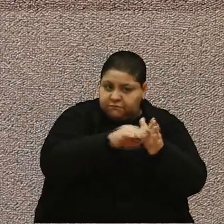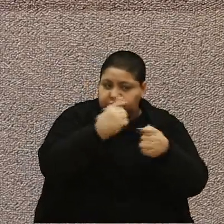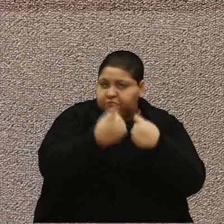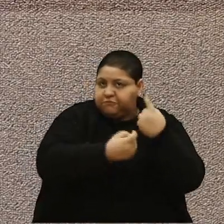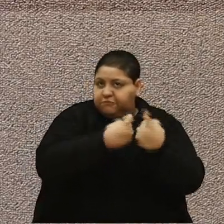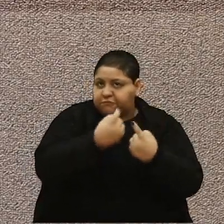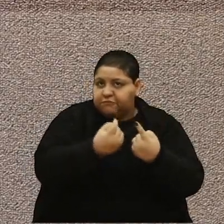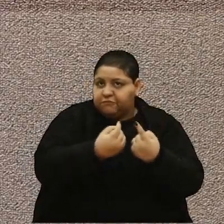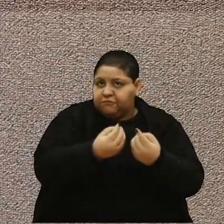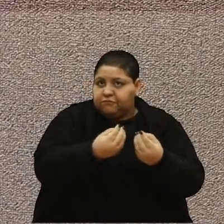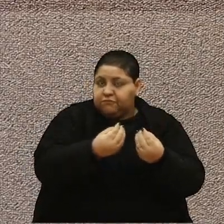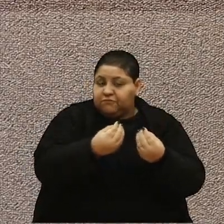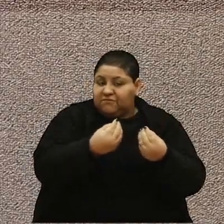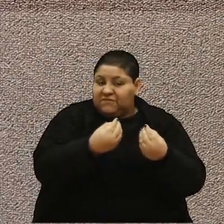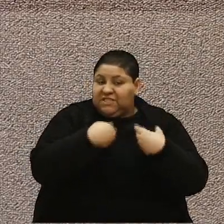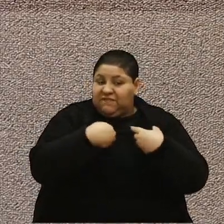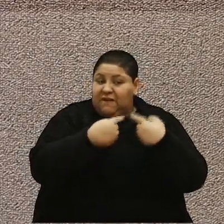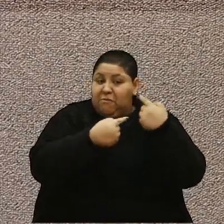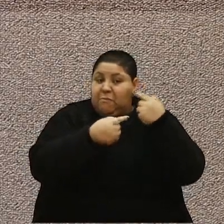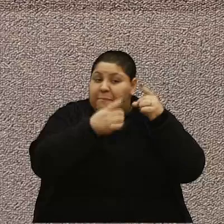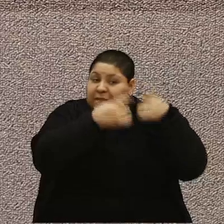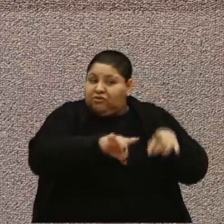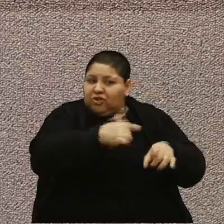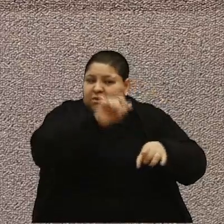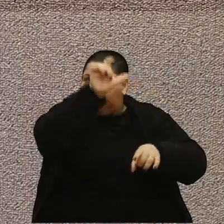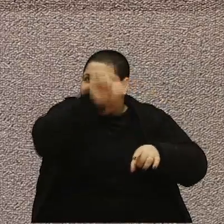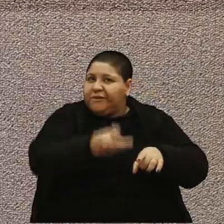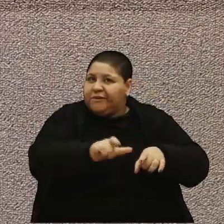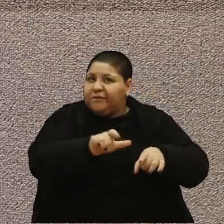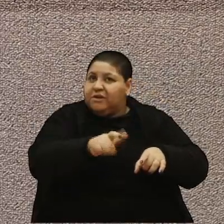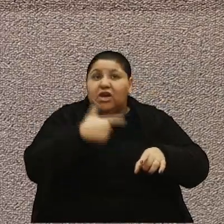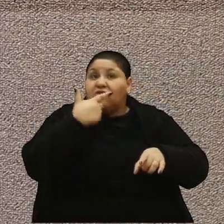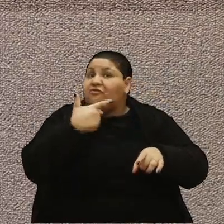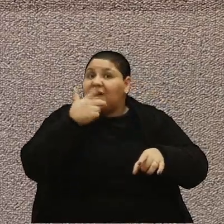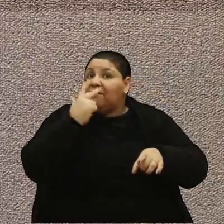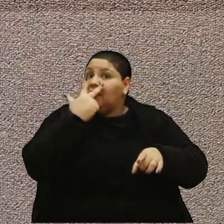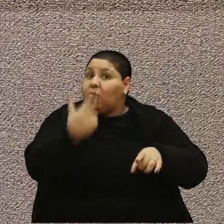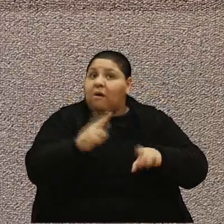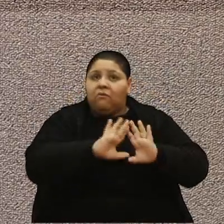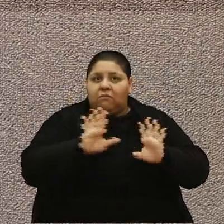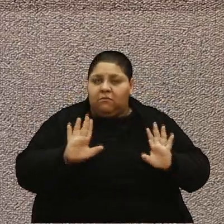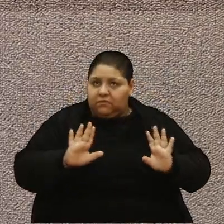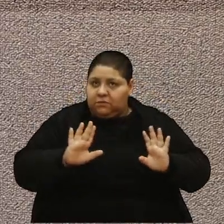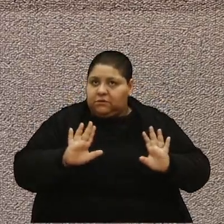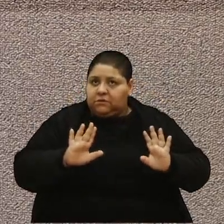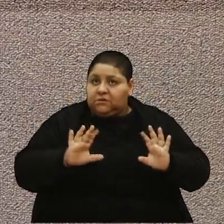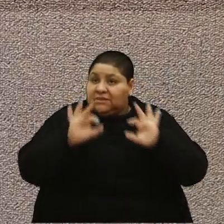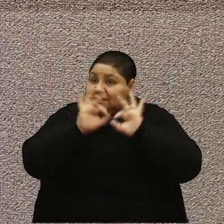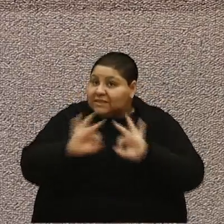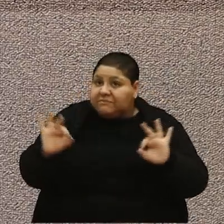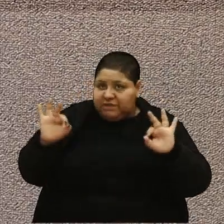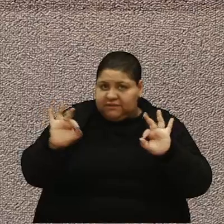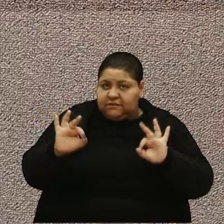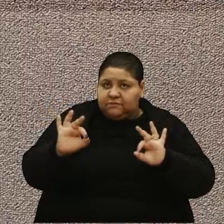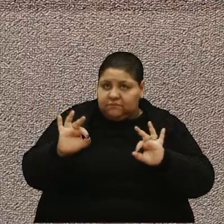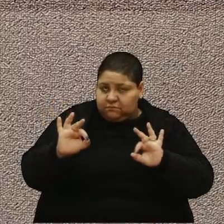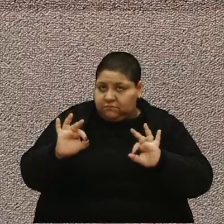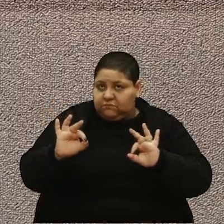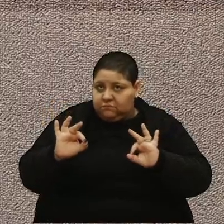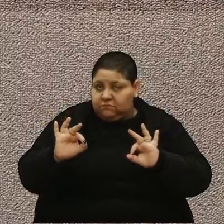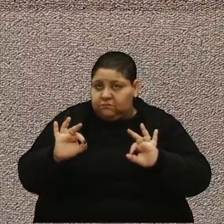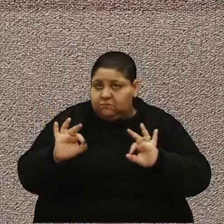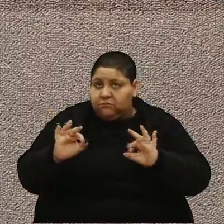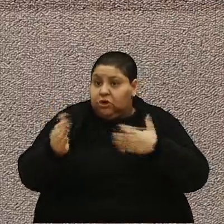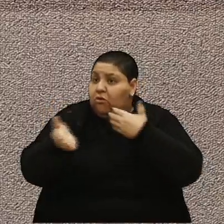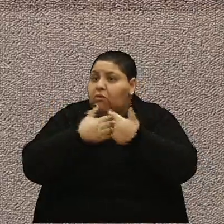coisa em mim que vai desconstituir alguém, eu não reproduzo mais essa situação. É simples.